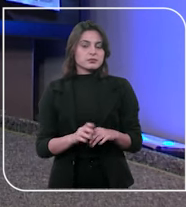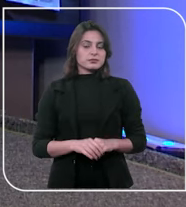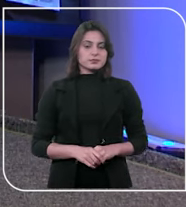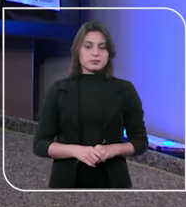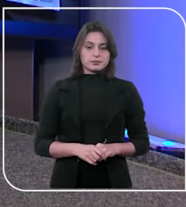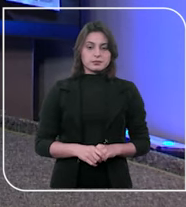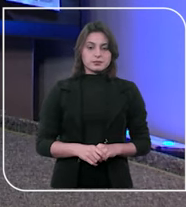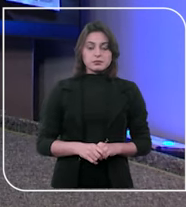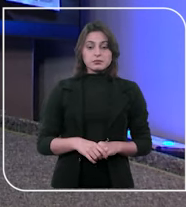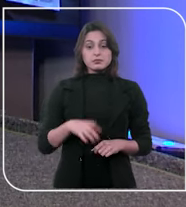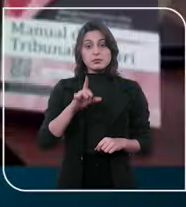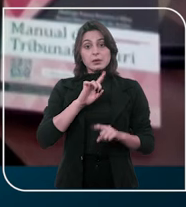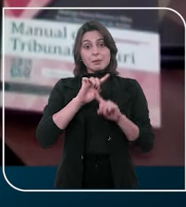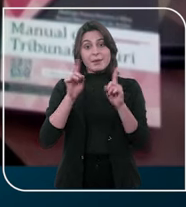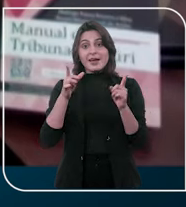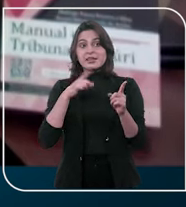né?